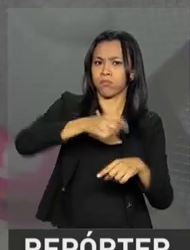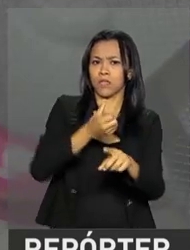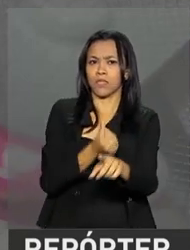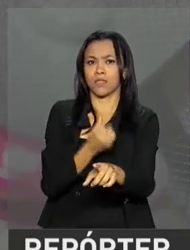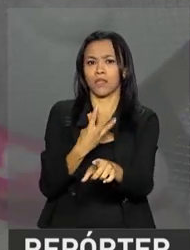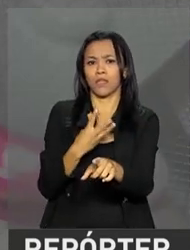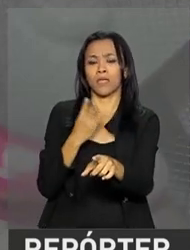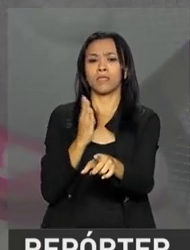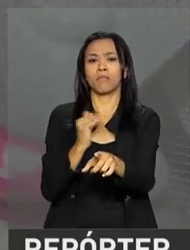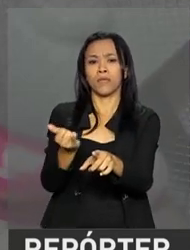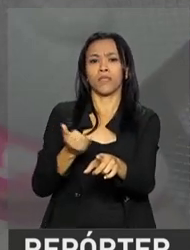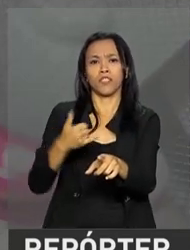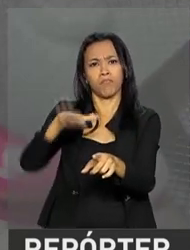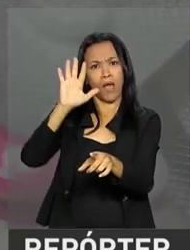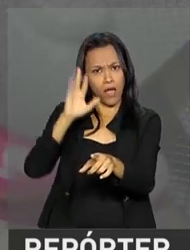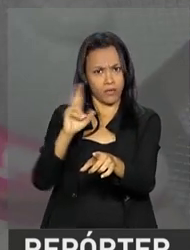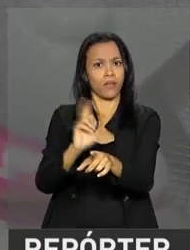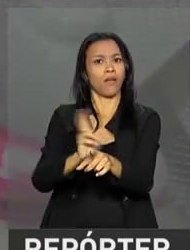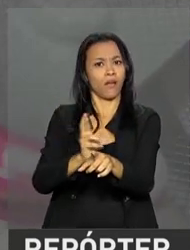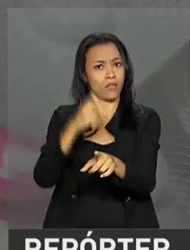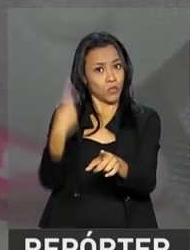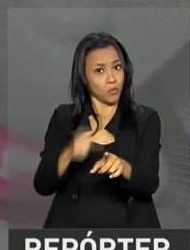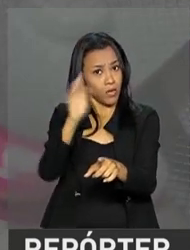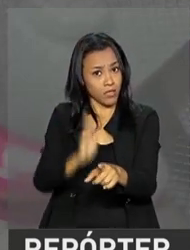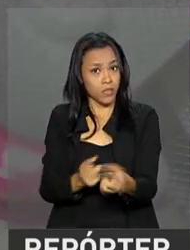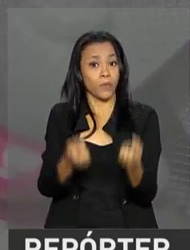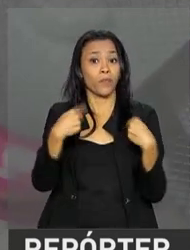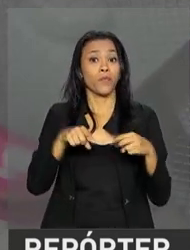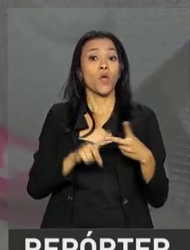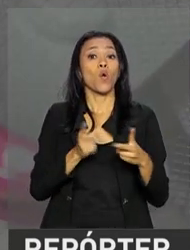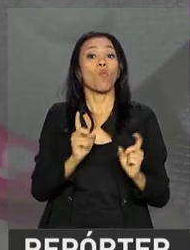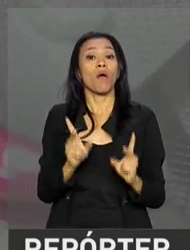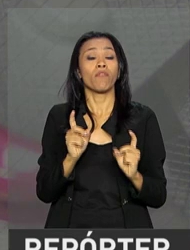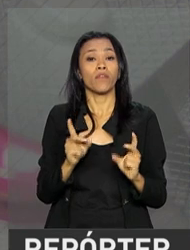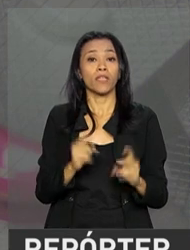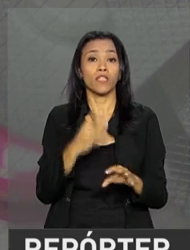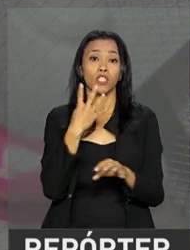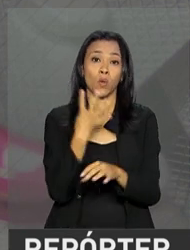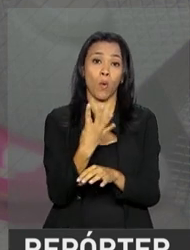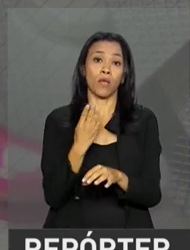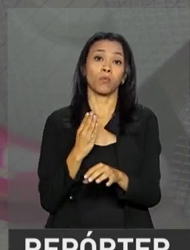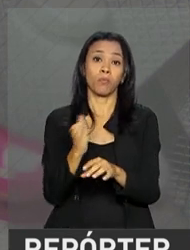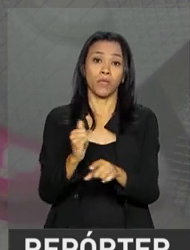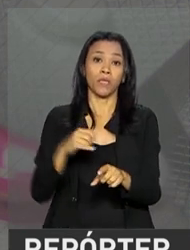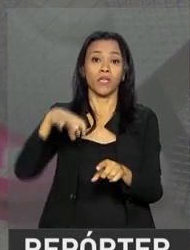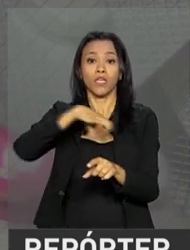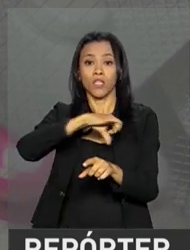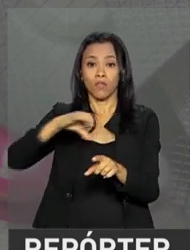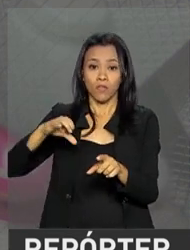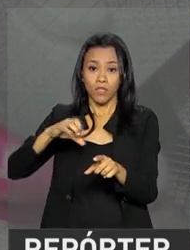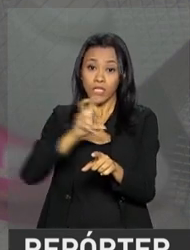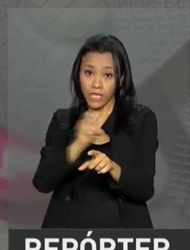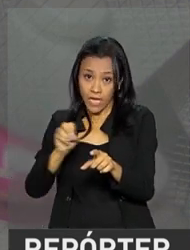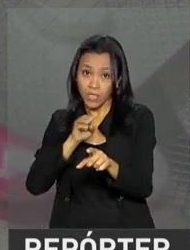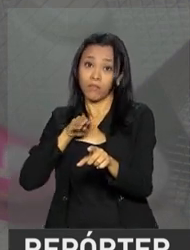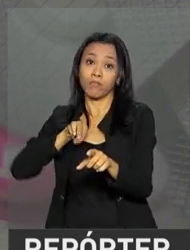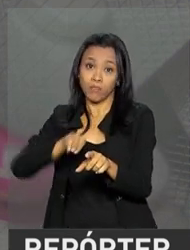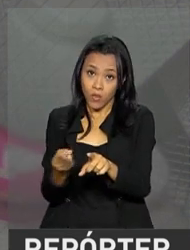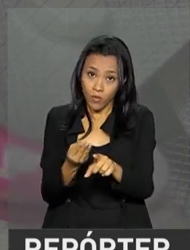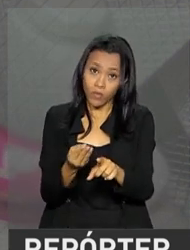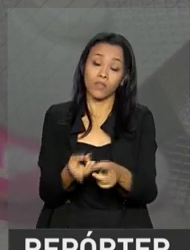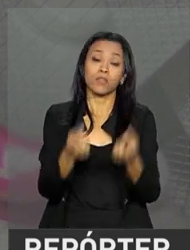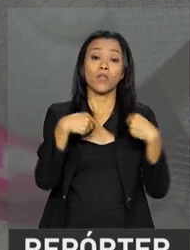reais em 2016 no brasil como a venda de 4 bilhões e meio de embalagens de produtos os medicamentos